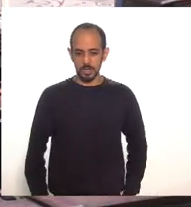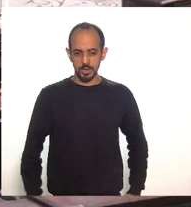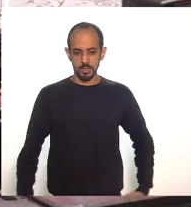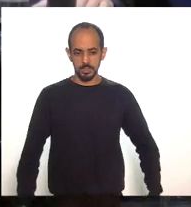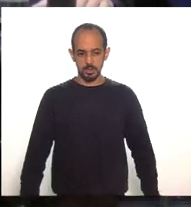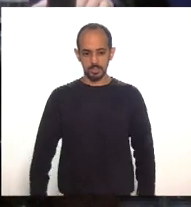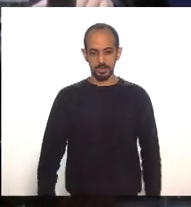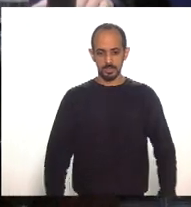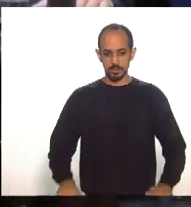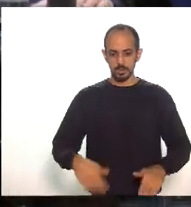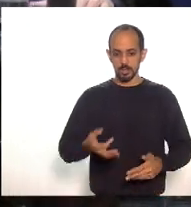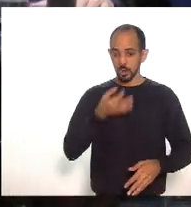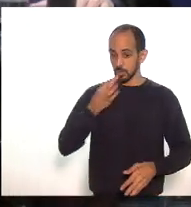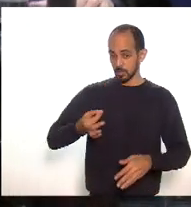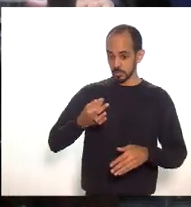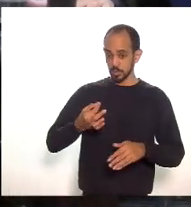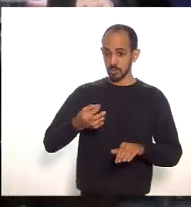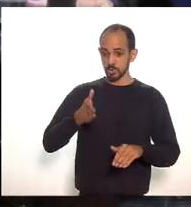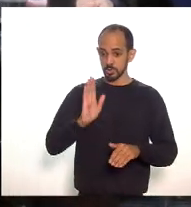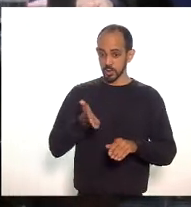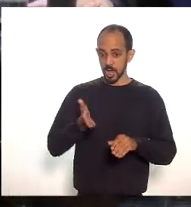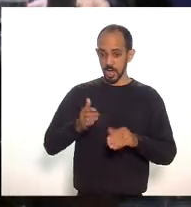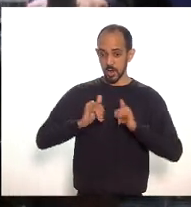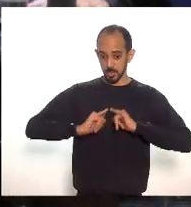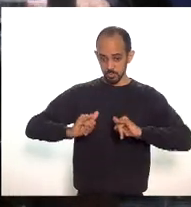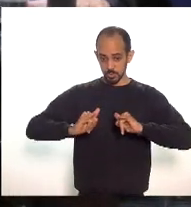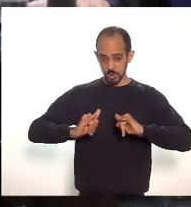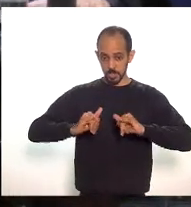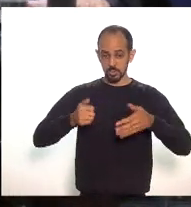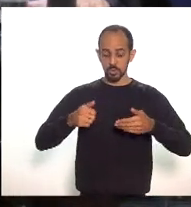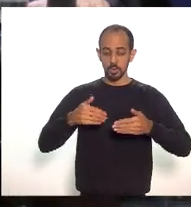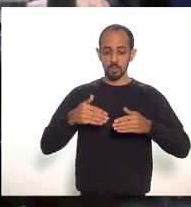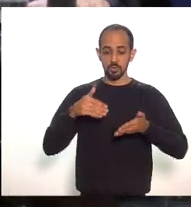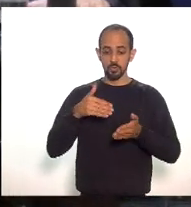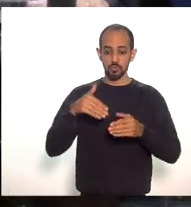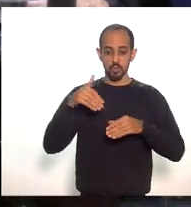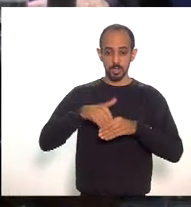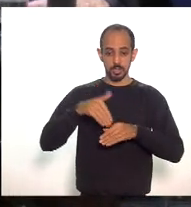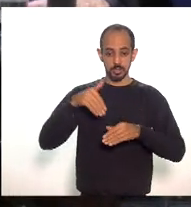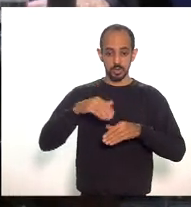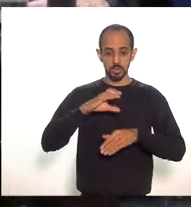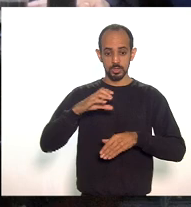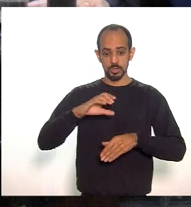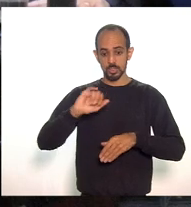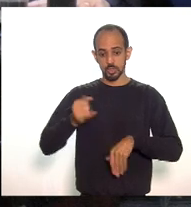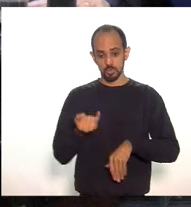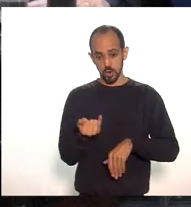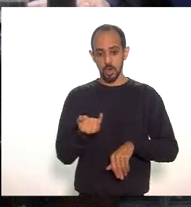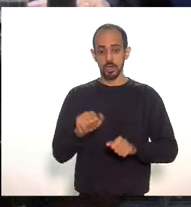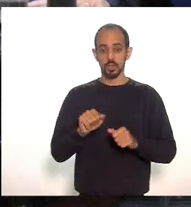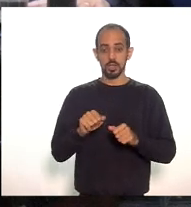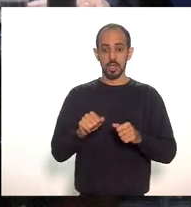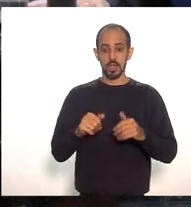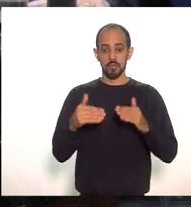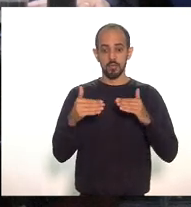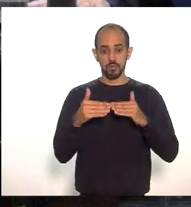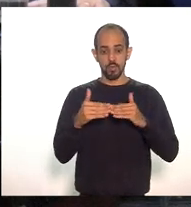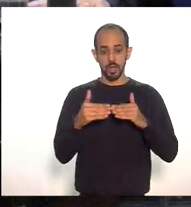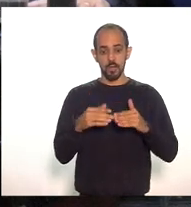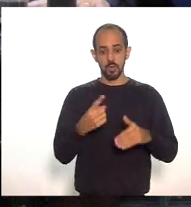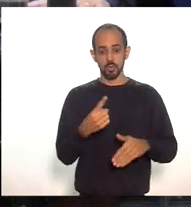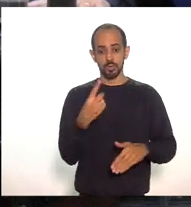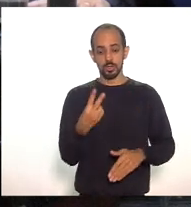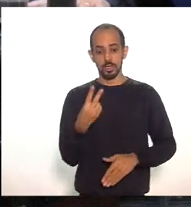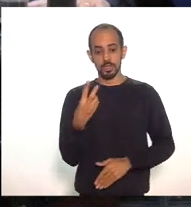e com os pareceres emitidos em votação parecer da comissão de condição Justiça favorável a um 3